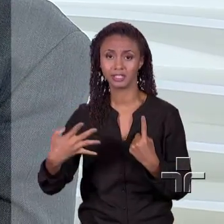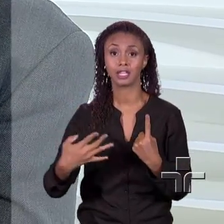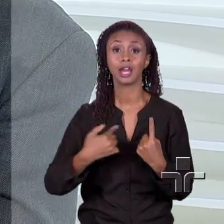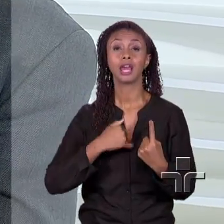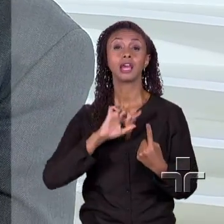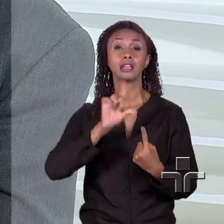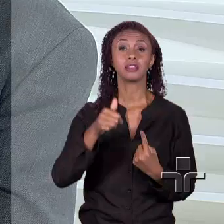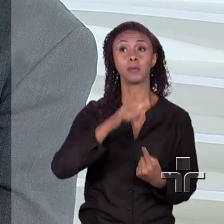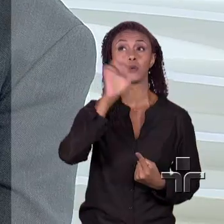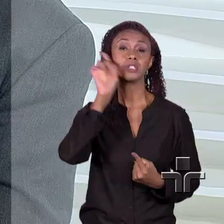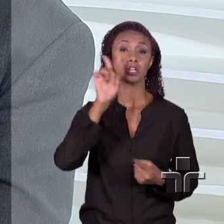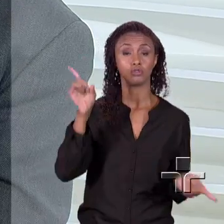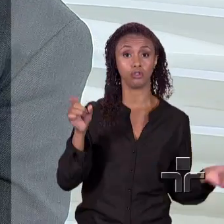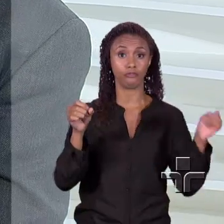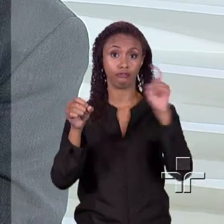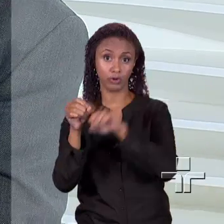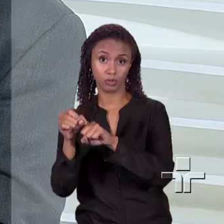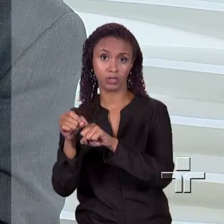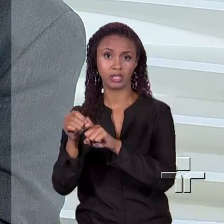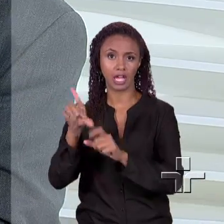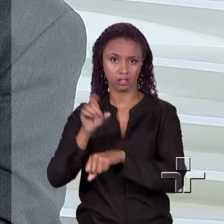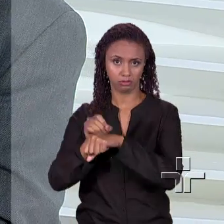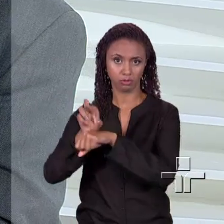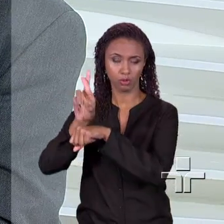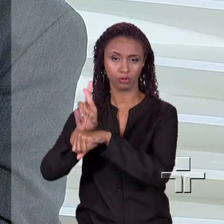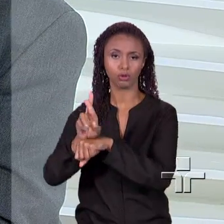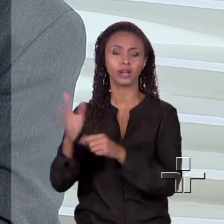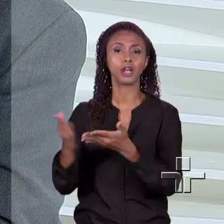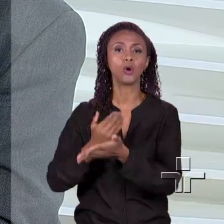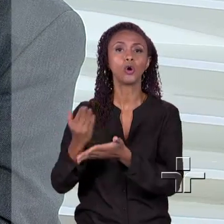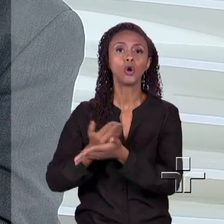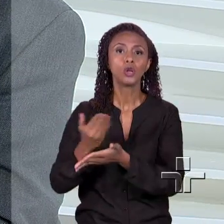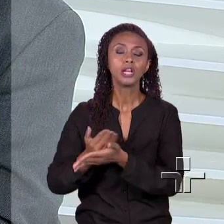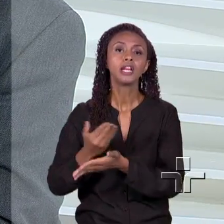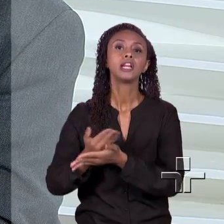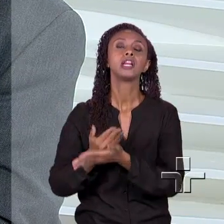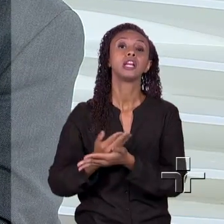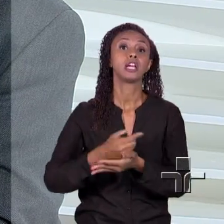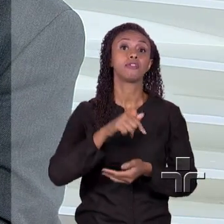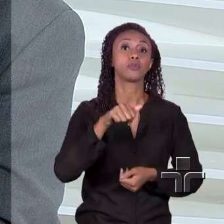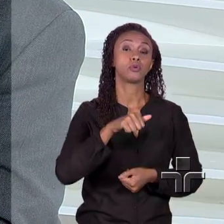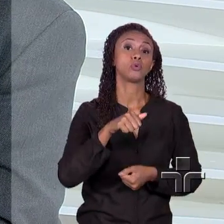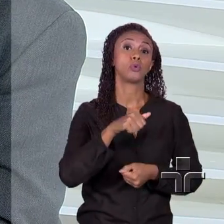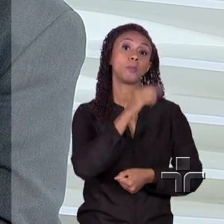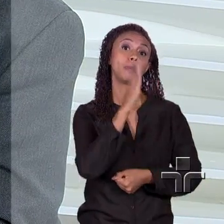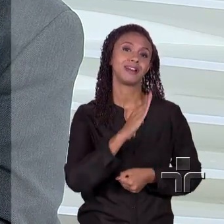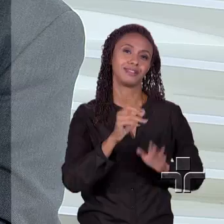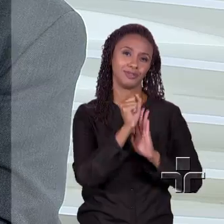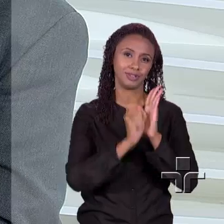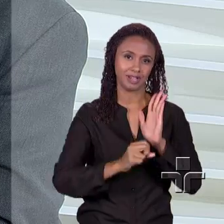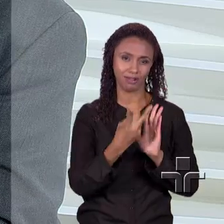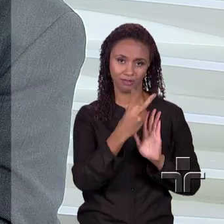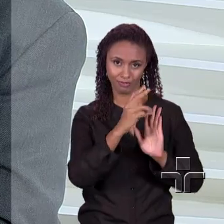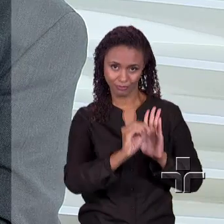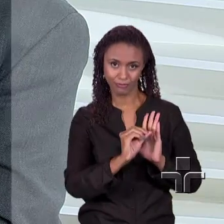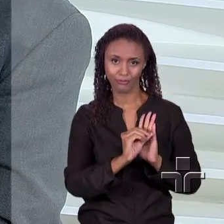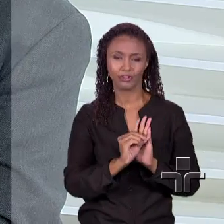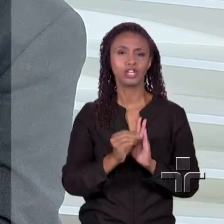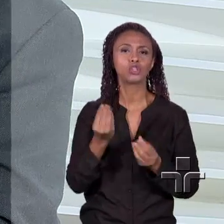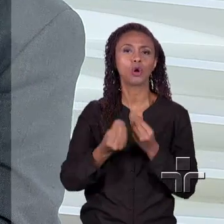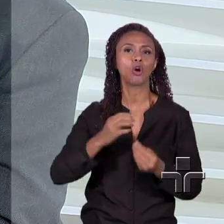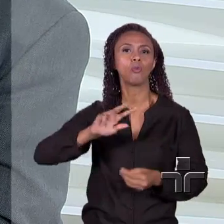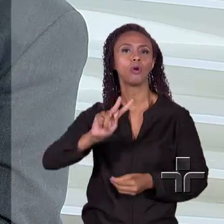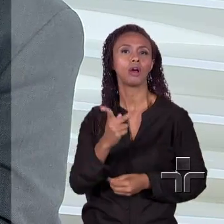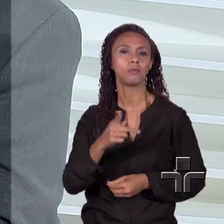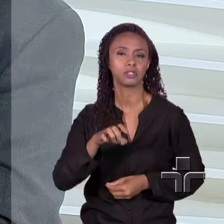fazer o doutorado, eu escrevi um livro sobre a história da homossexualidade masculina no Brasil do século XX e uma das personagens que estava parte